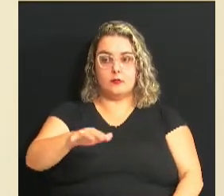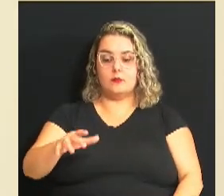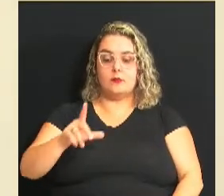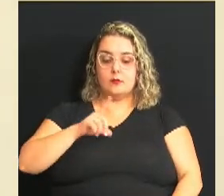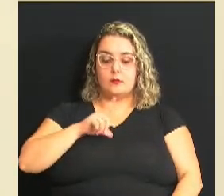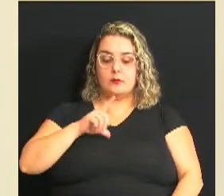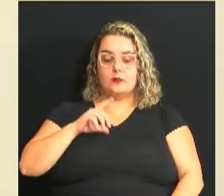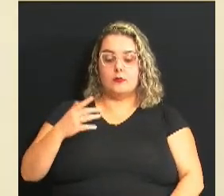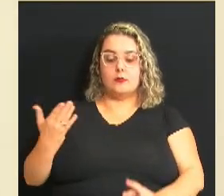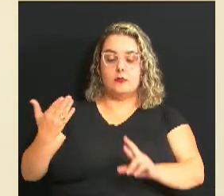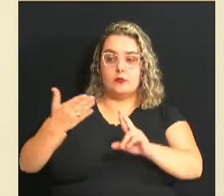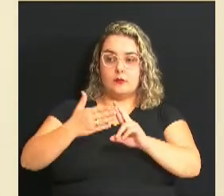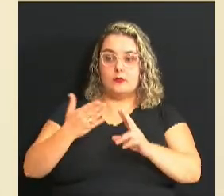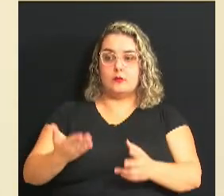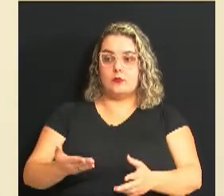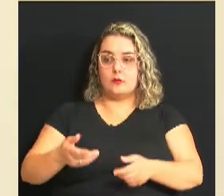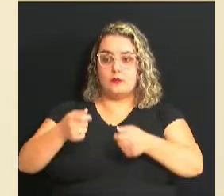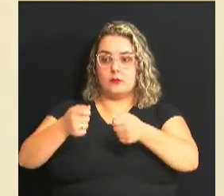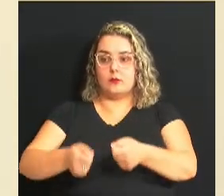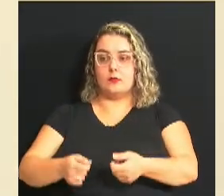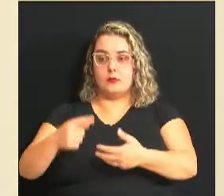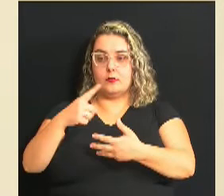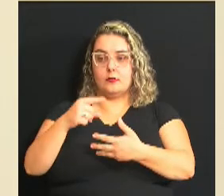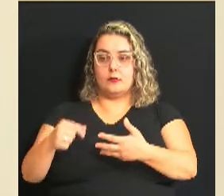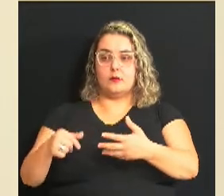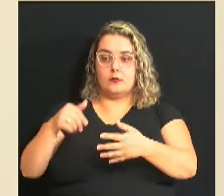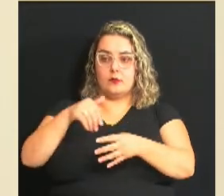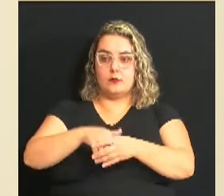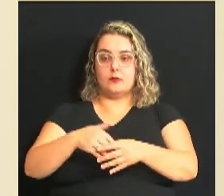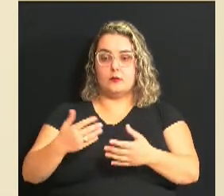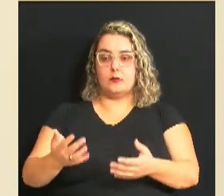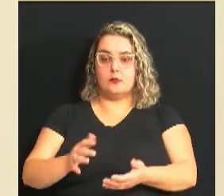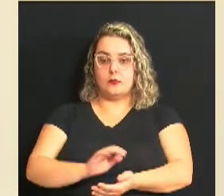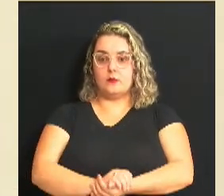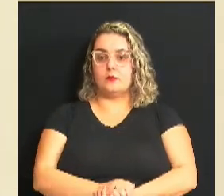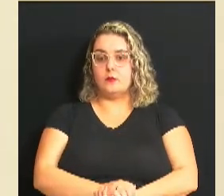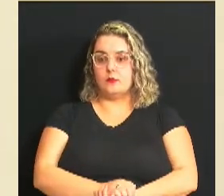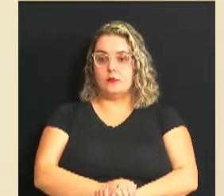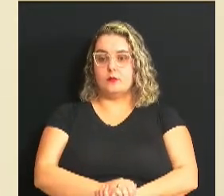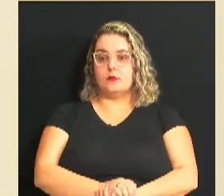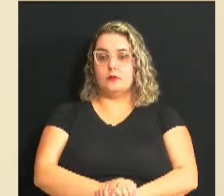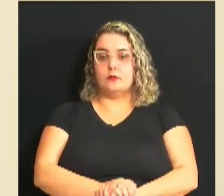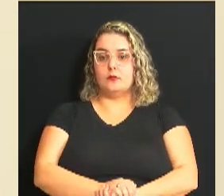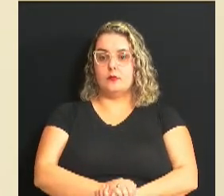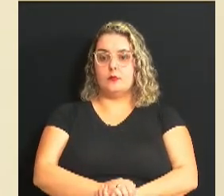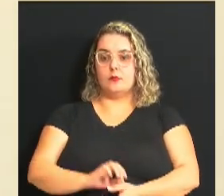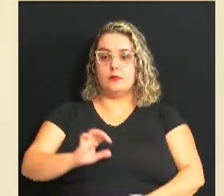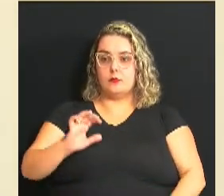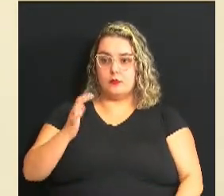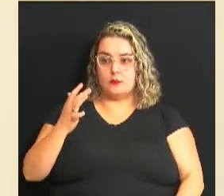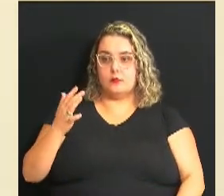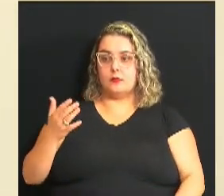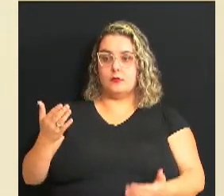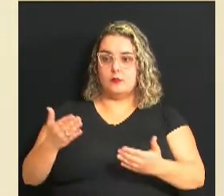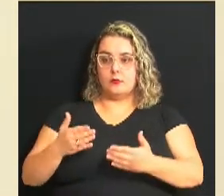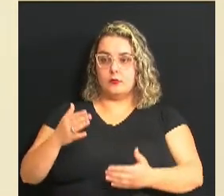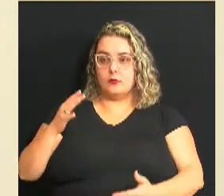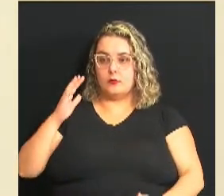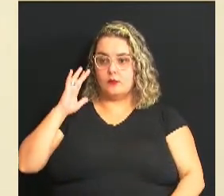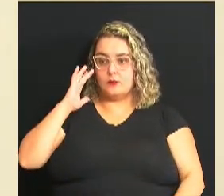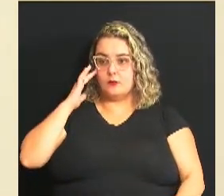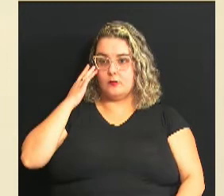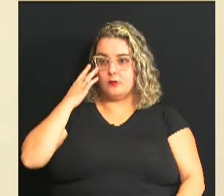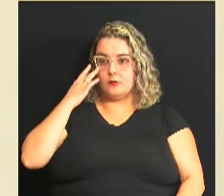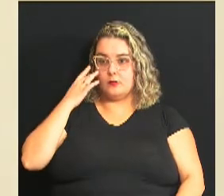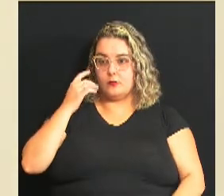representação garantida nessas eleições, que acontecem agora, né? Se eu não me engano, a data final é